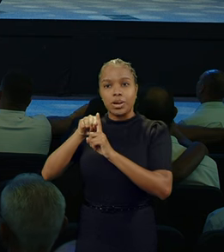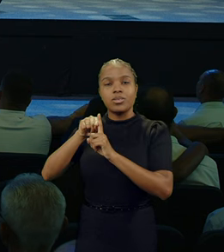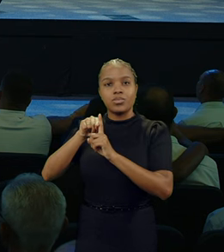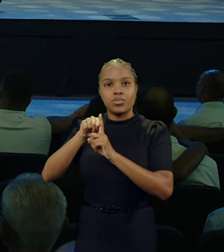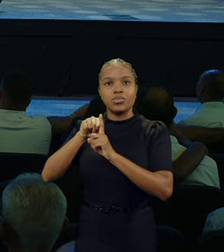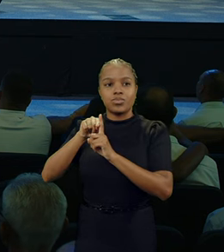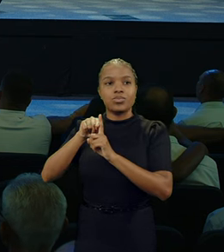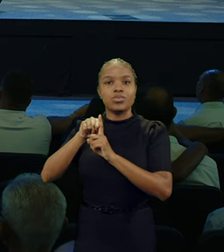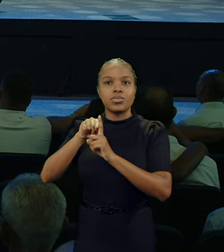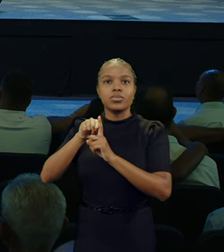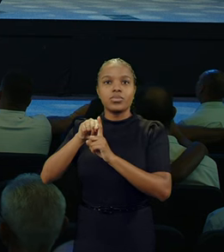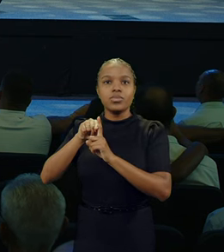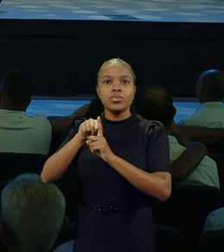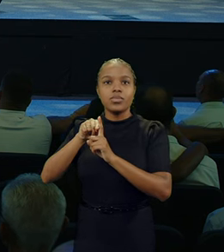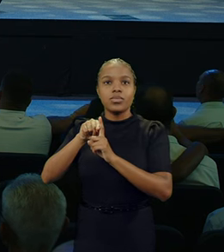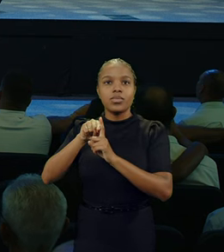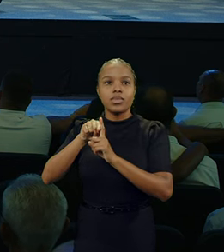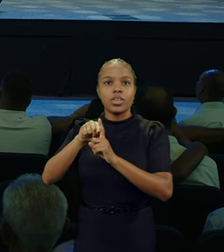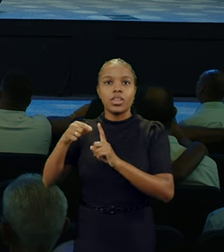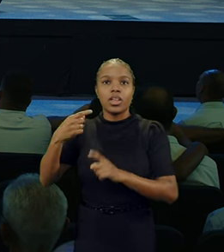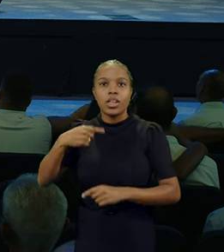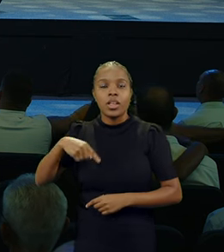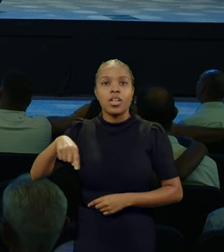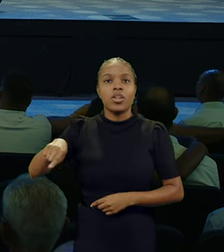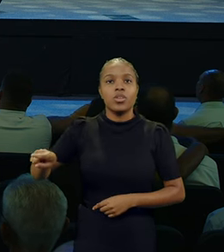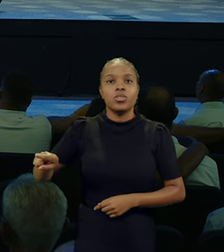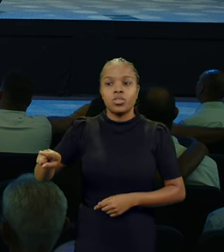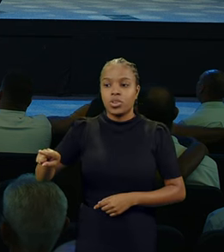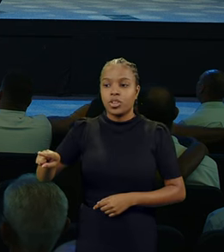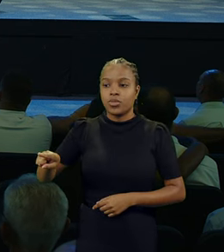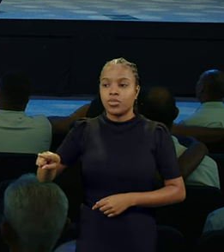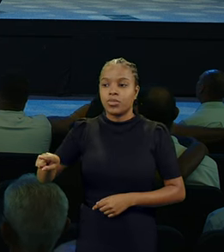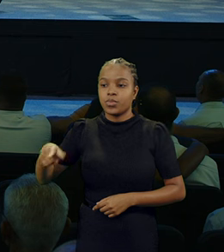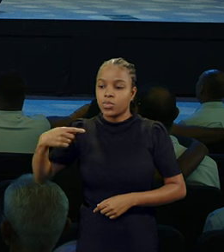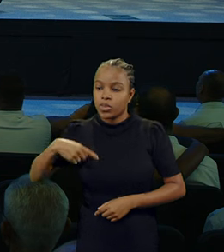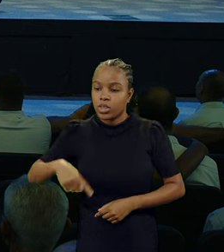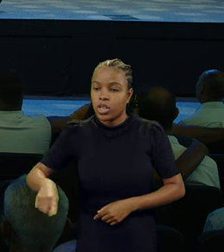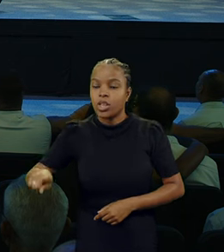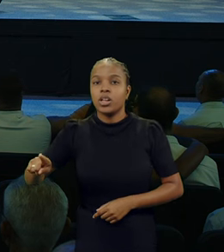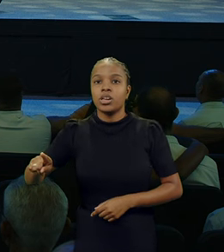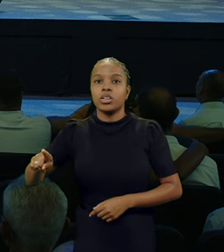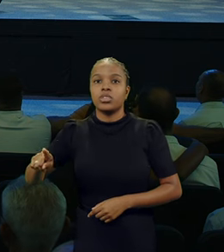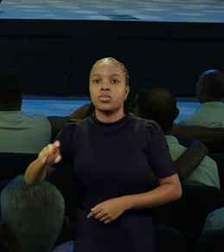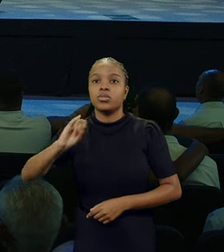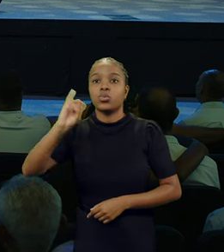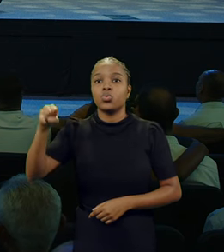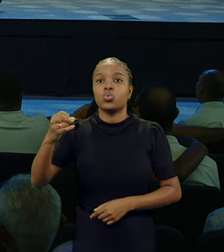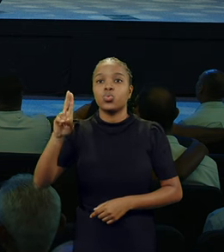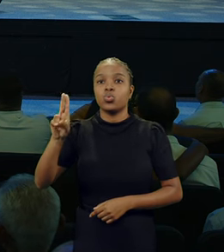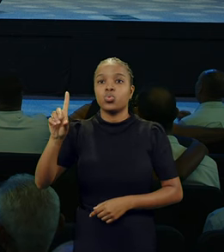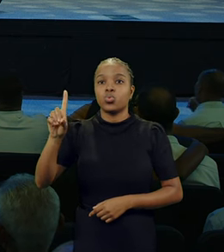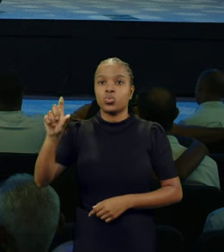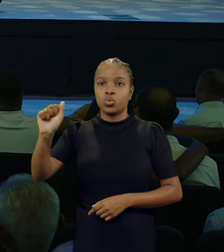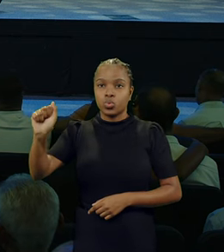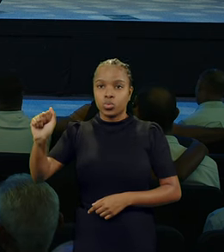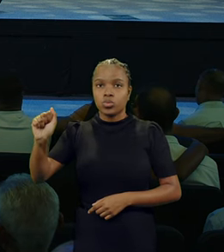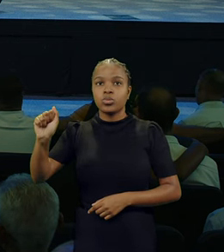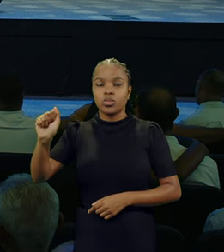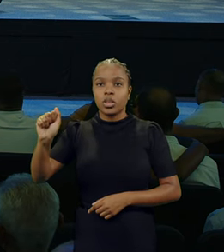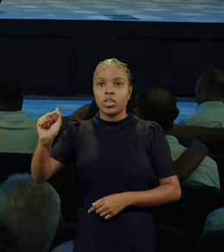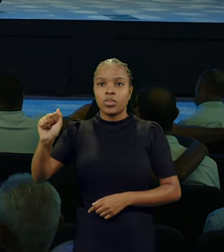Alguém imediatamente foi levar a notícia para Judá. E chega para Judá e diz: